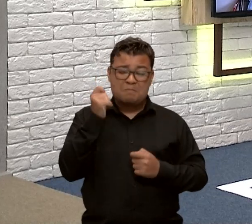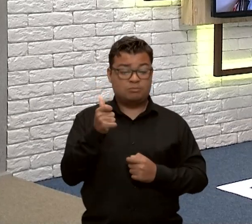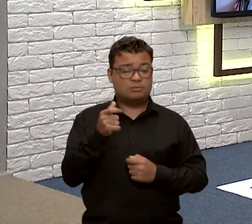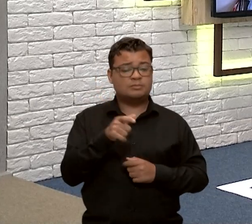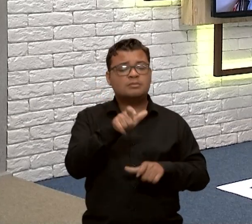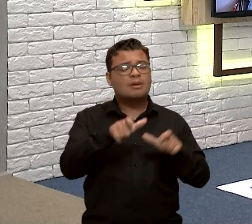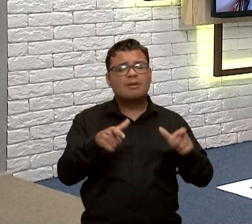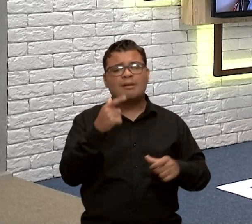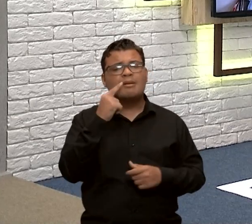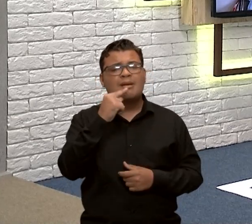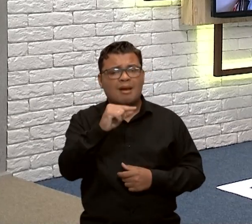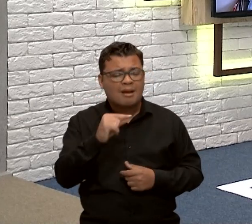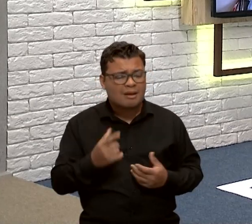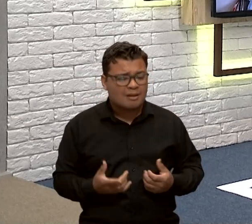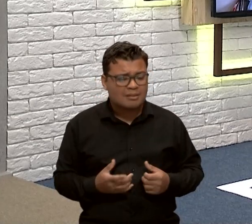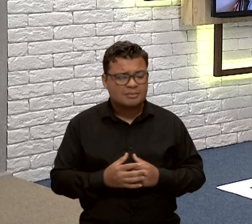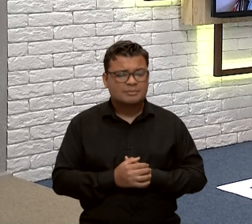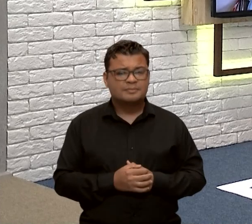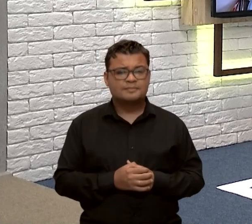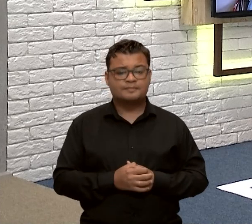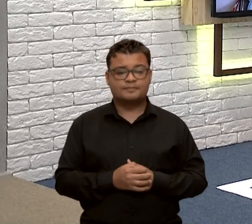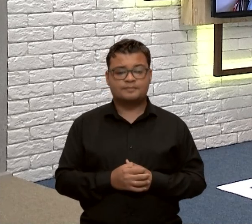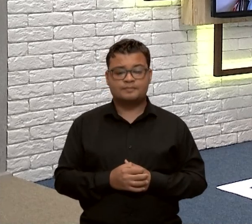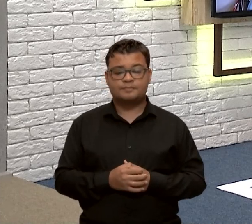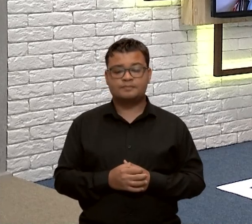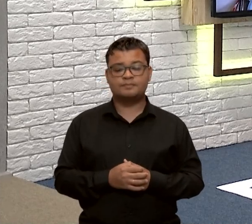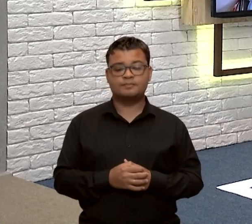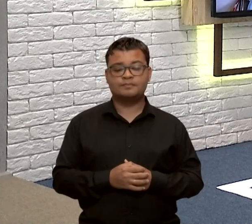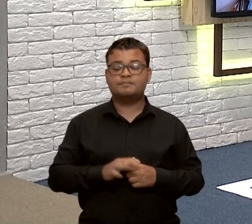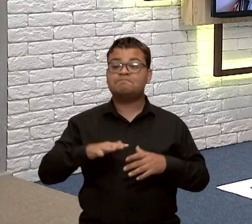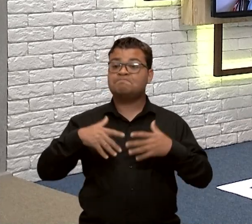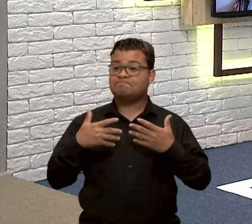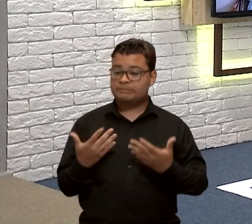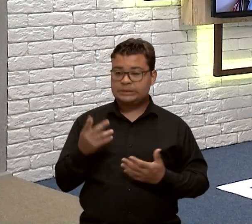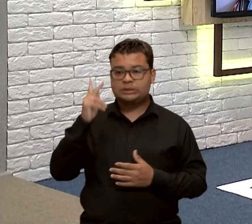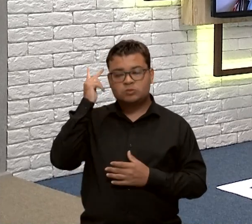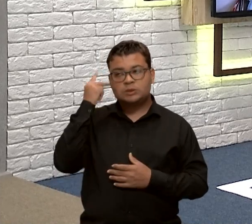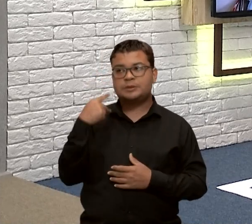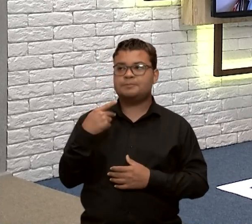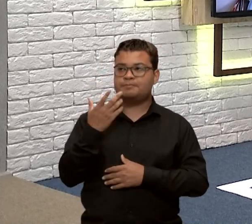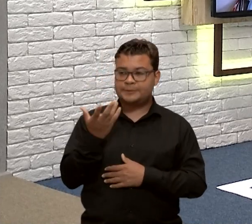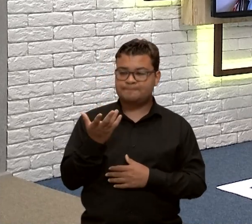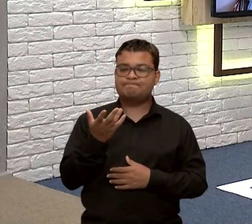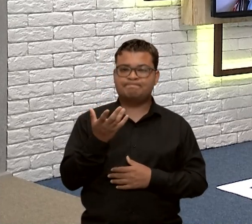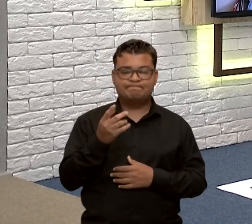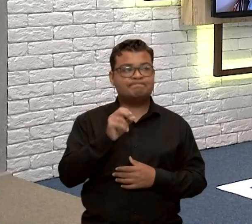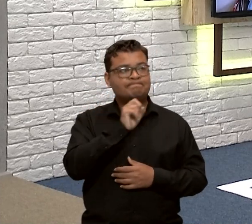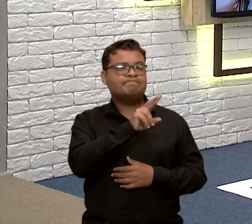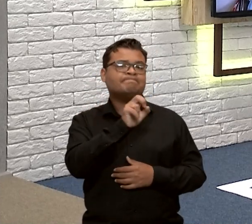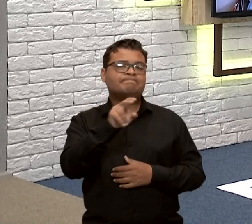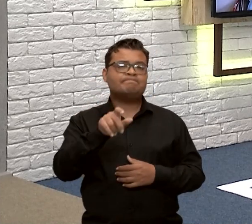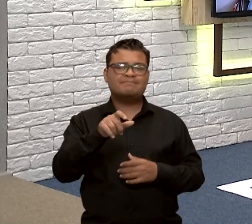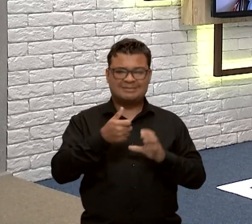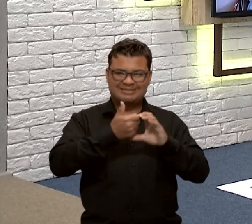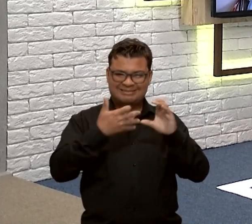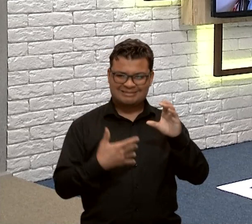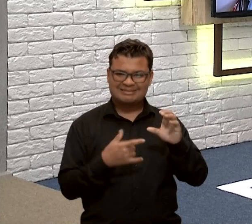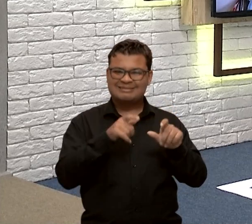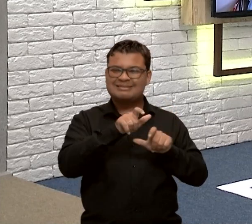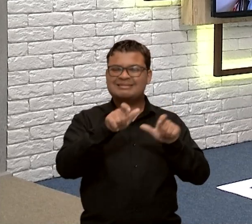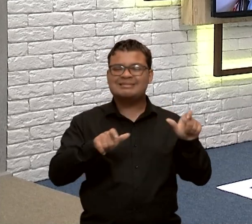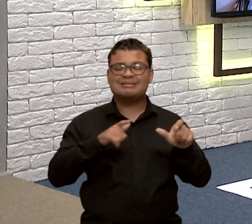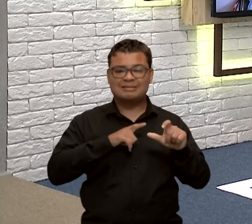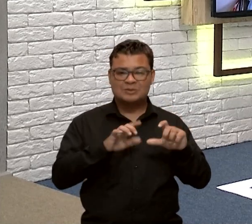esses grupos, Guilherme? Então, Camila, a gente vê essa hipersensibilidade, né, essa característica para